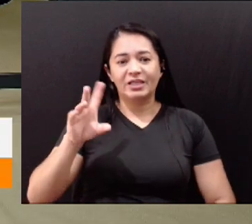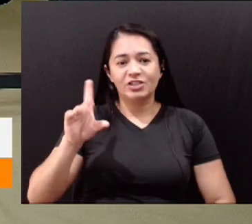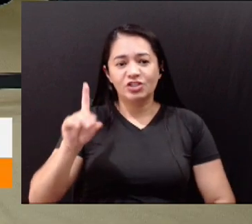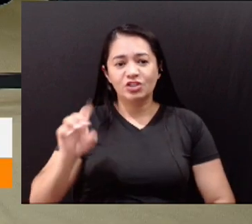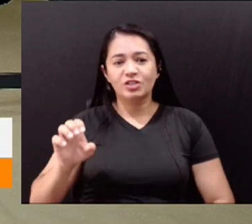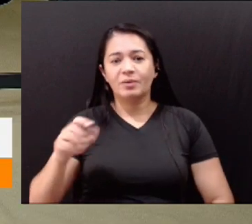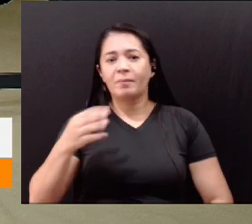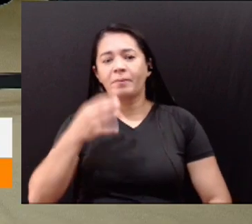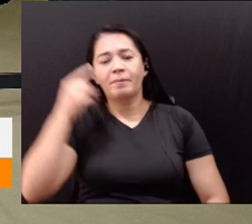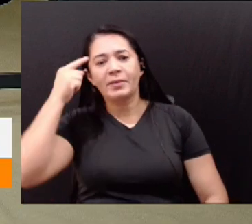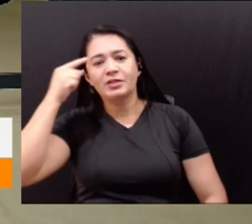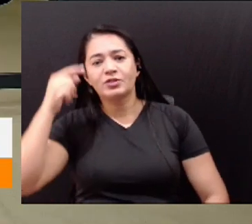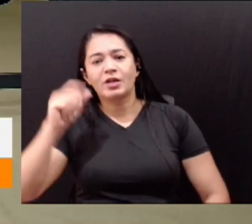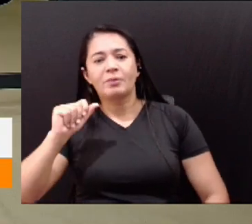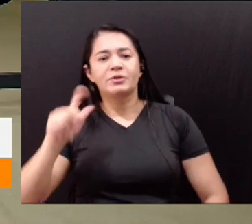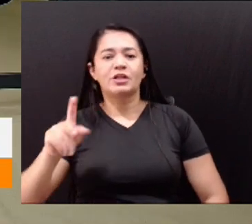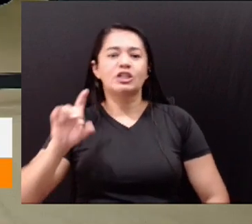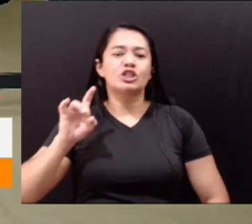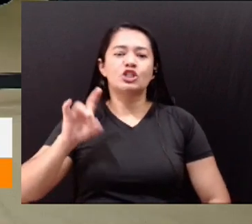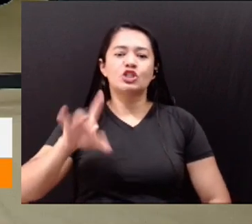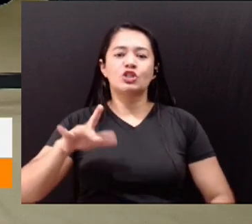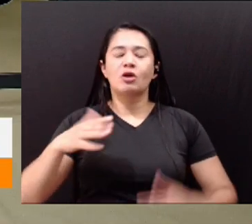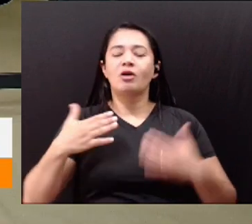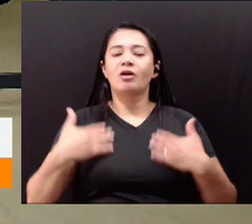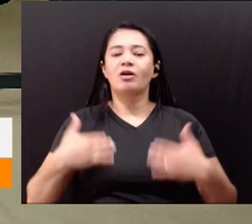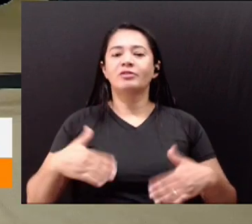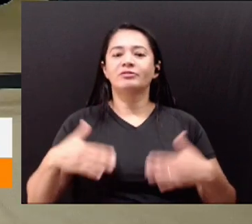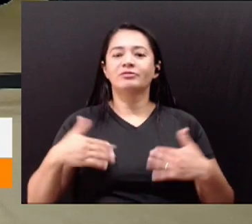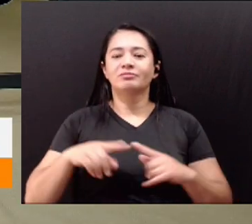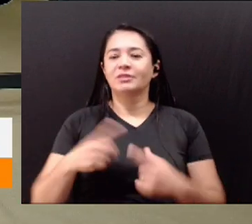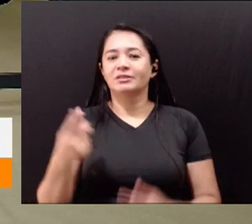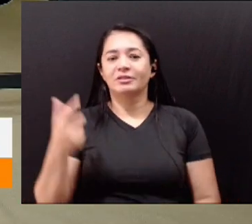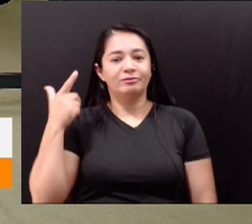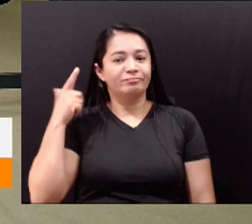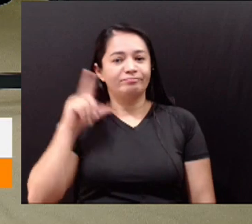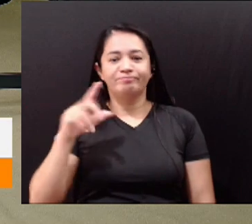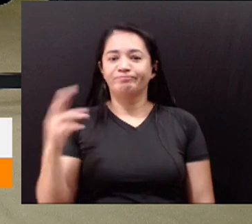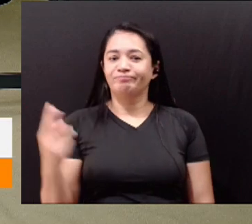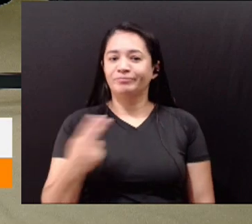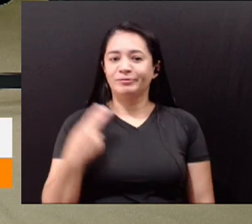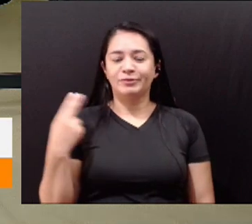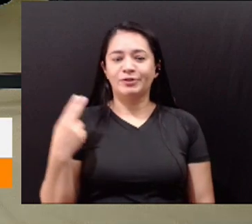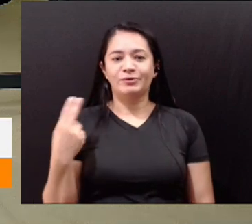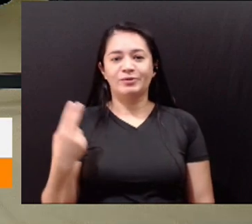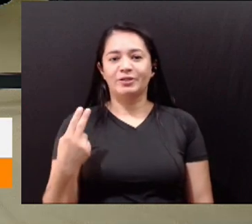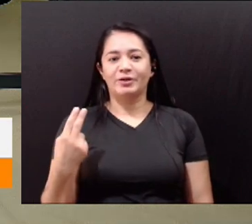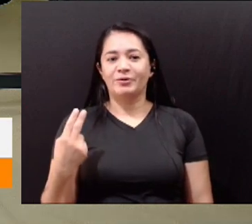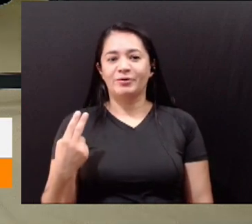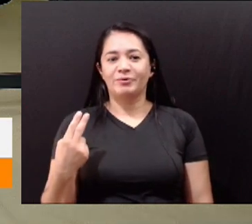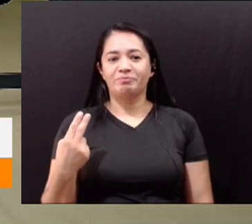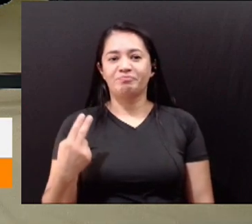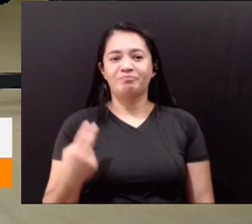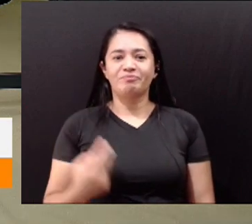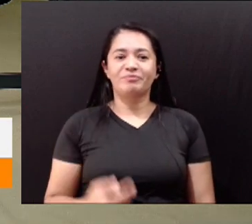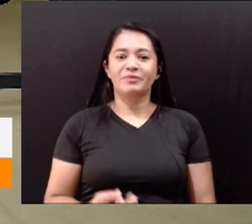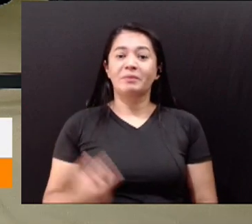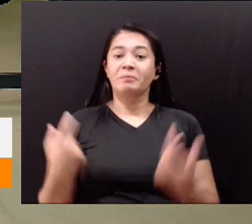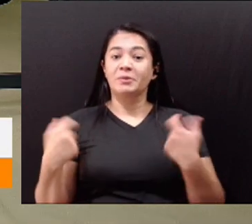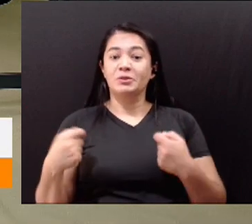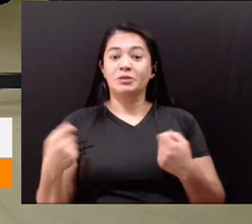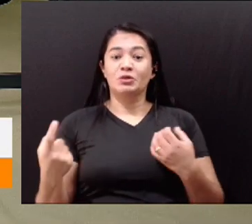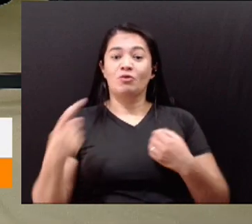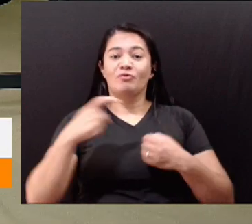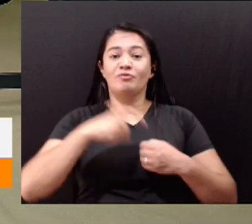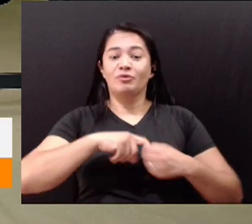fosse só descanso, mas aí ela não conseguiu se encontrar nesse momento de descanso e ela, né,